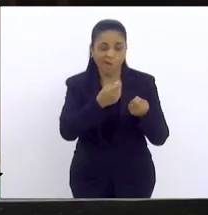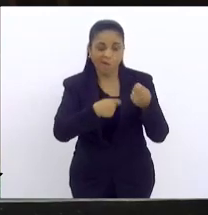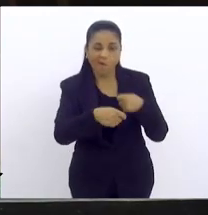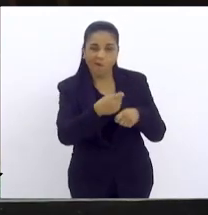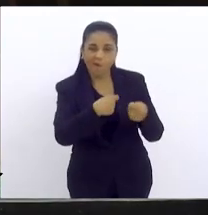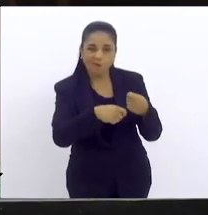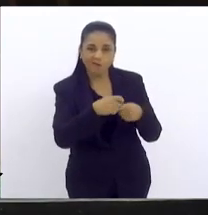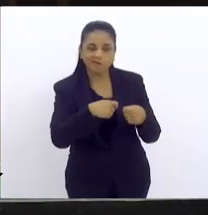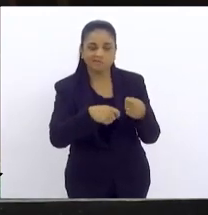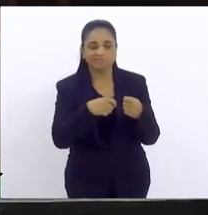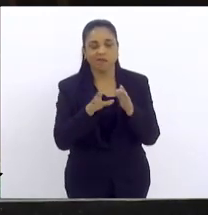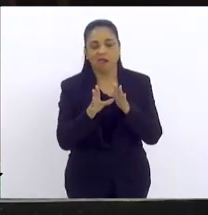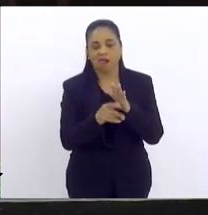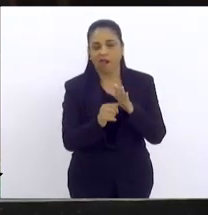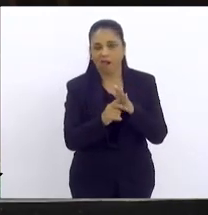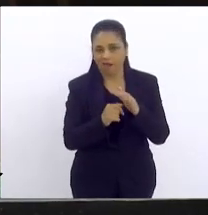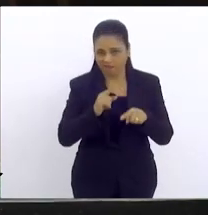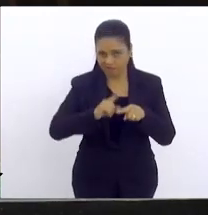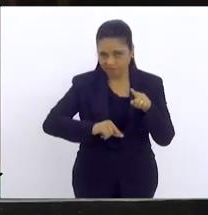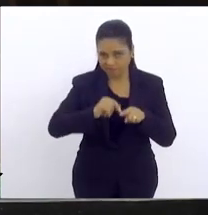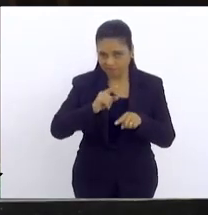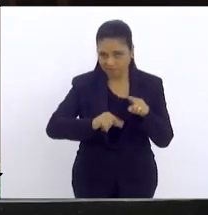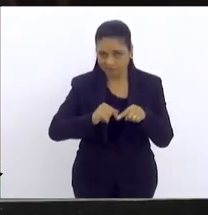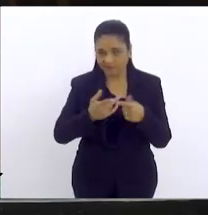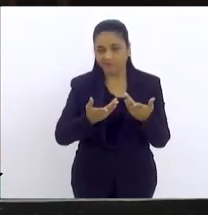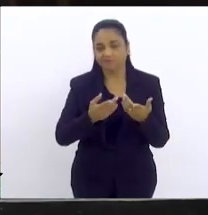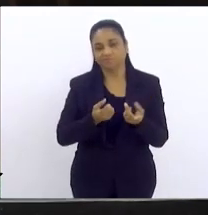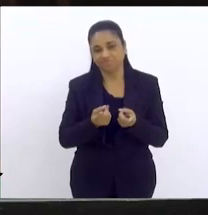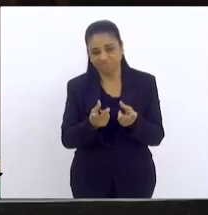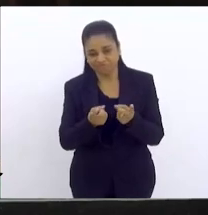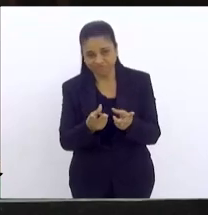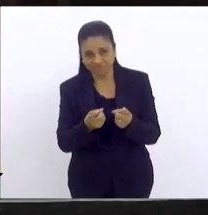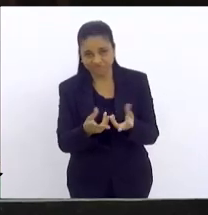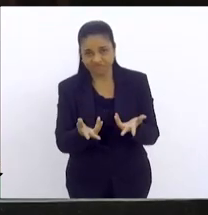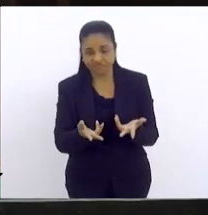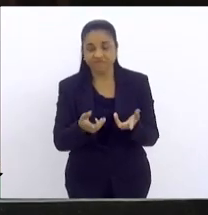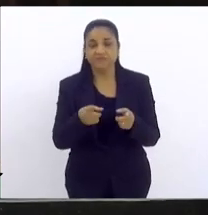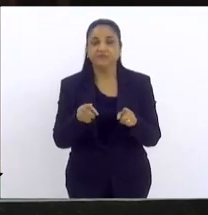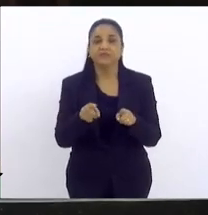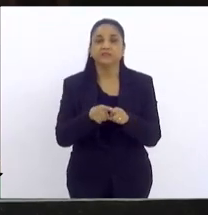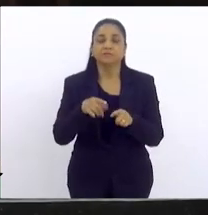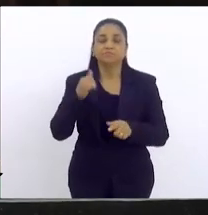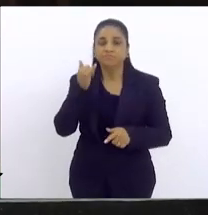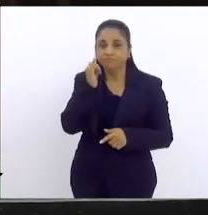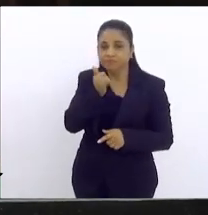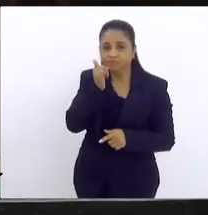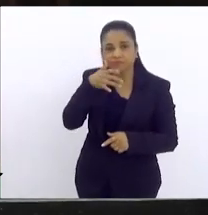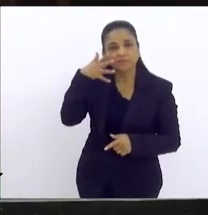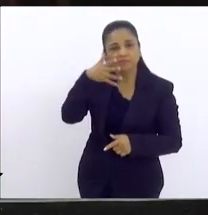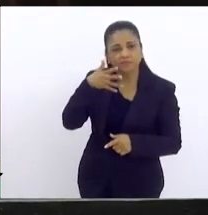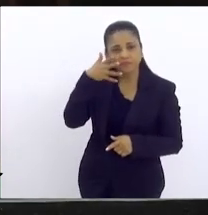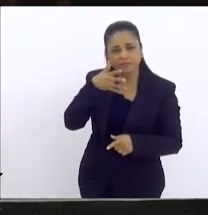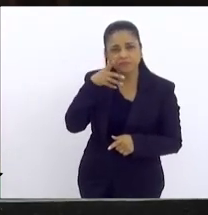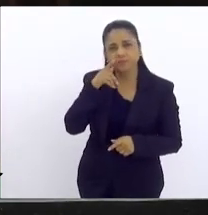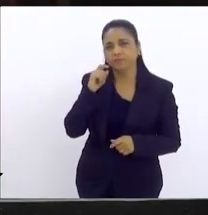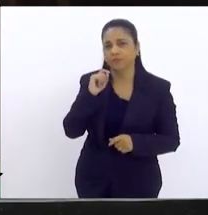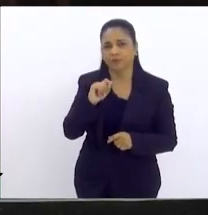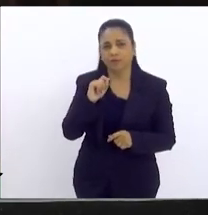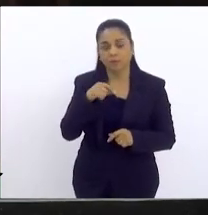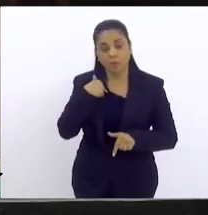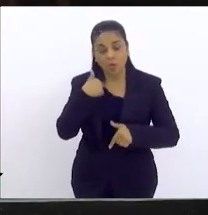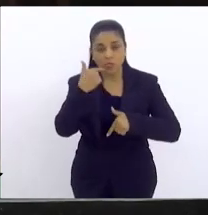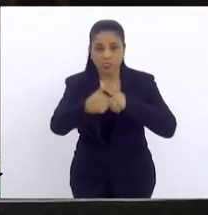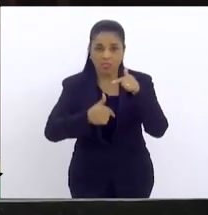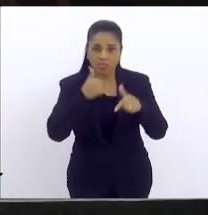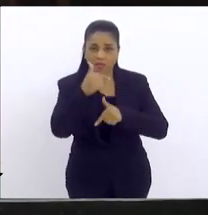carga subtraída Mas o que eu queria falar aqui é que torna o meu trabalho